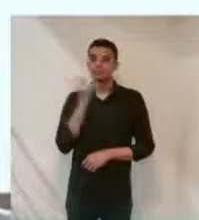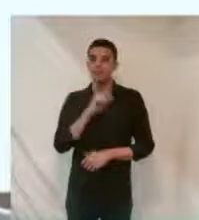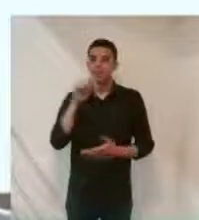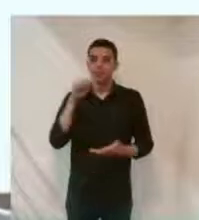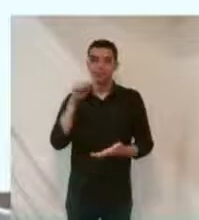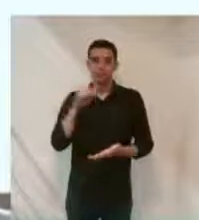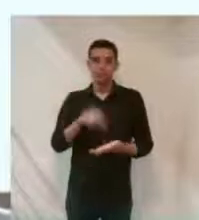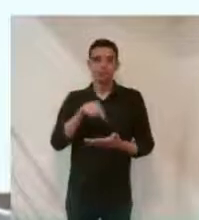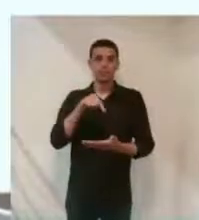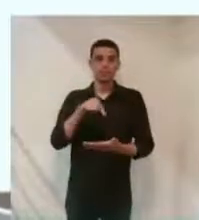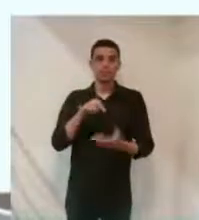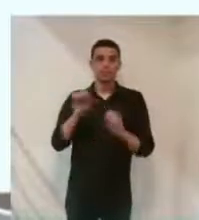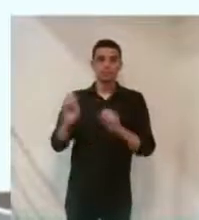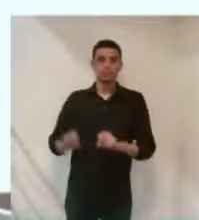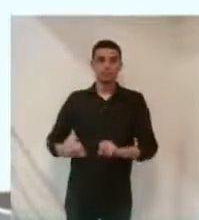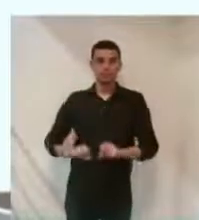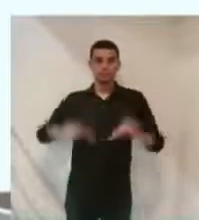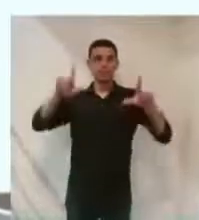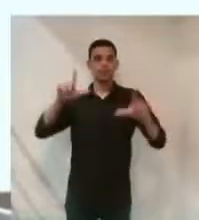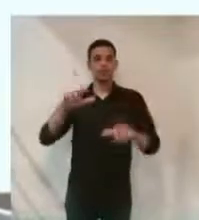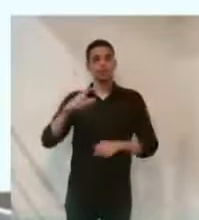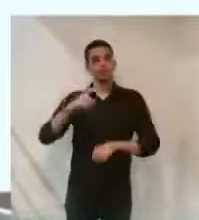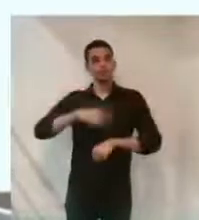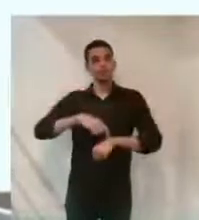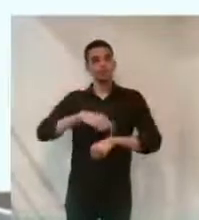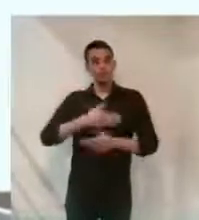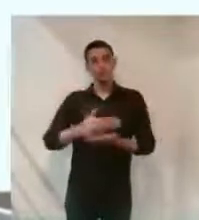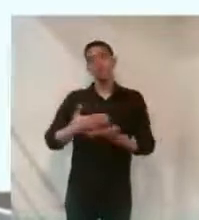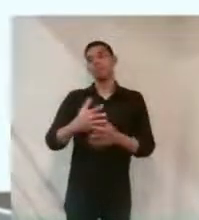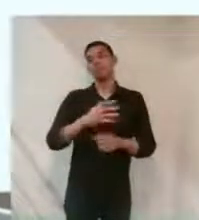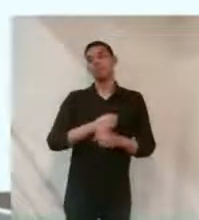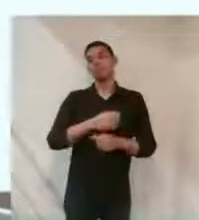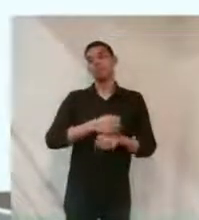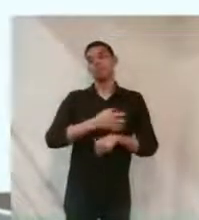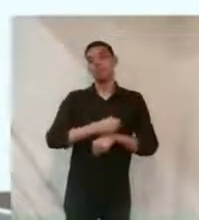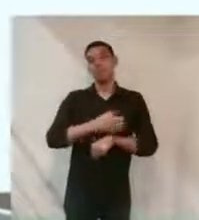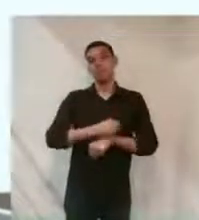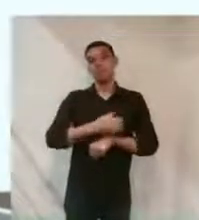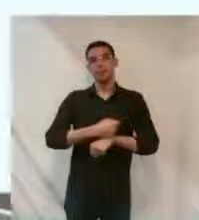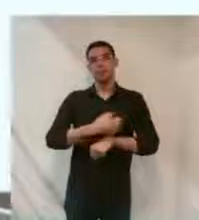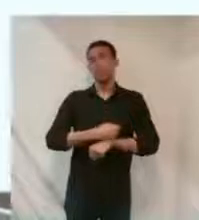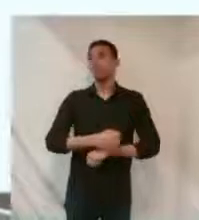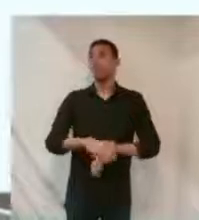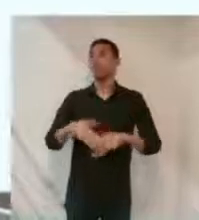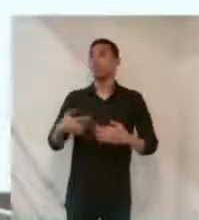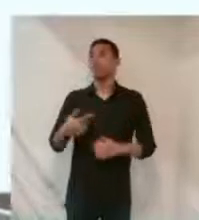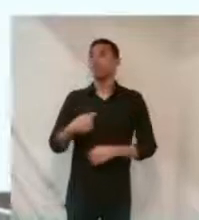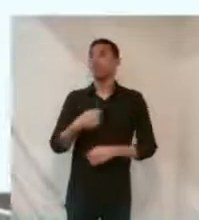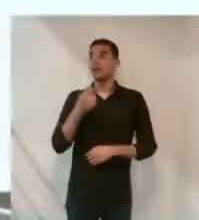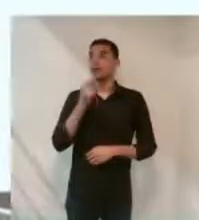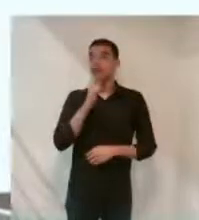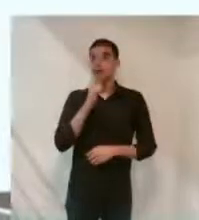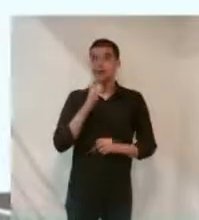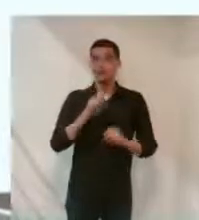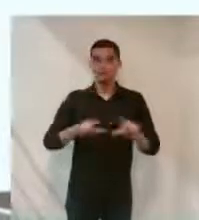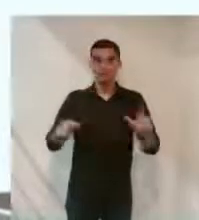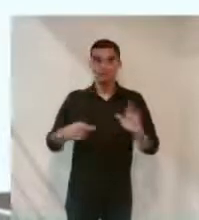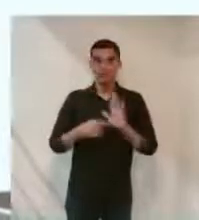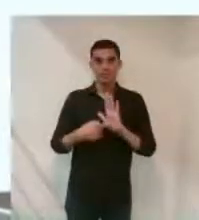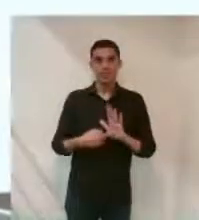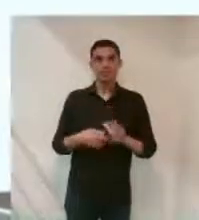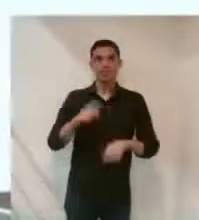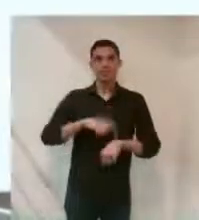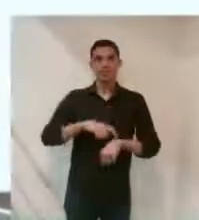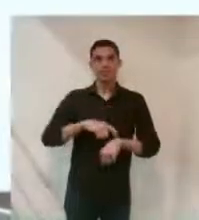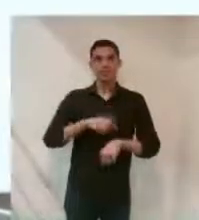e colocarem ali a nossa apresentação. E enquanto coloca a apresentação, o tempo não está rodando, eu queria já agradecer o